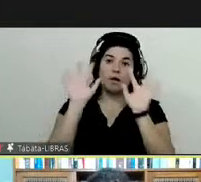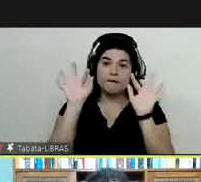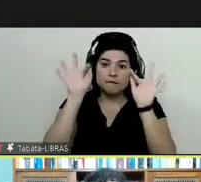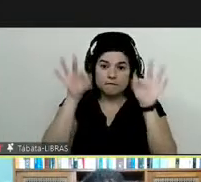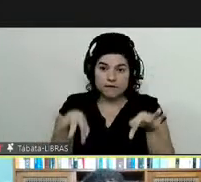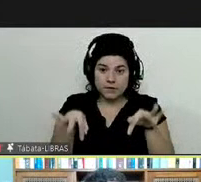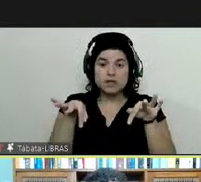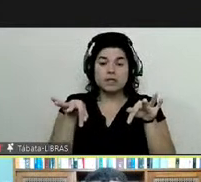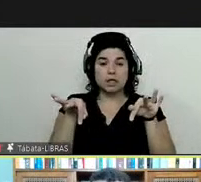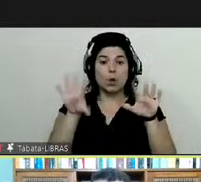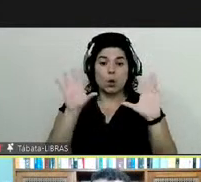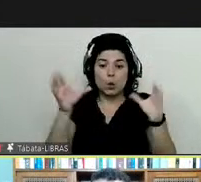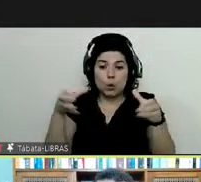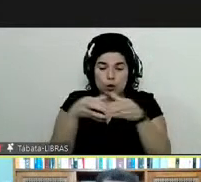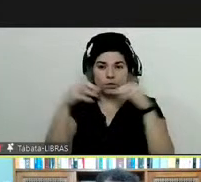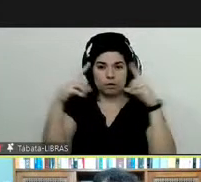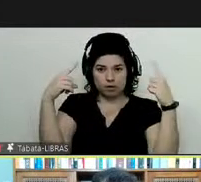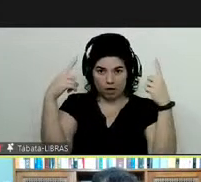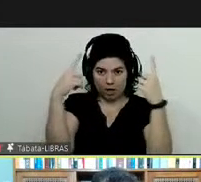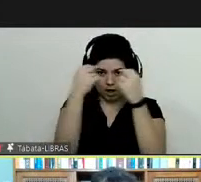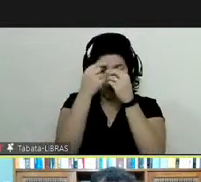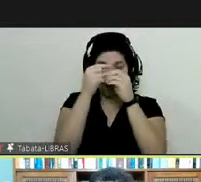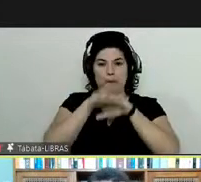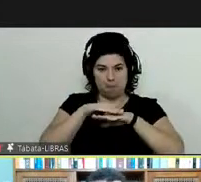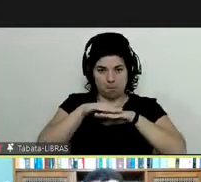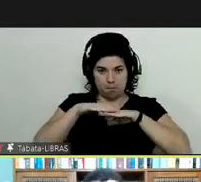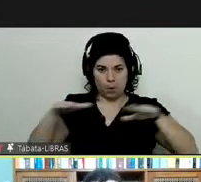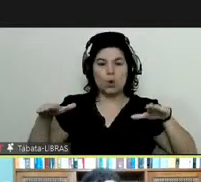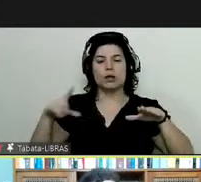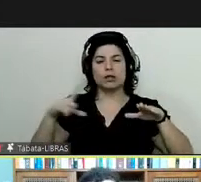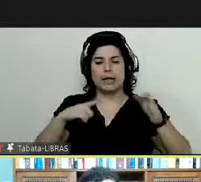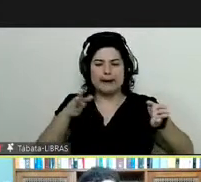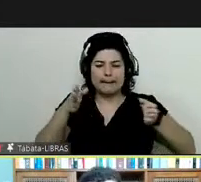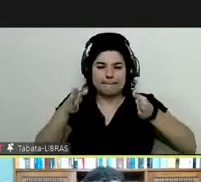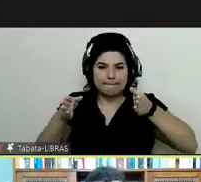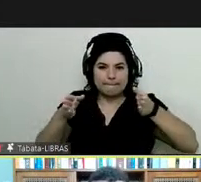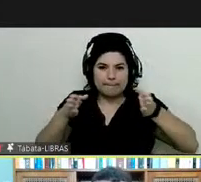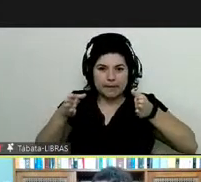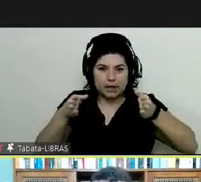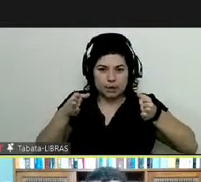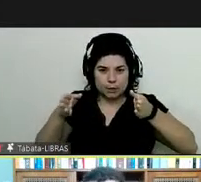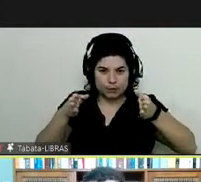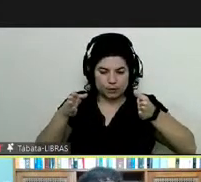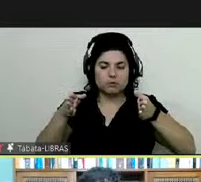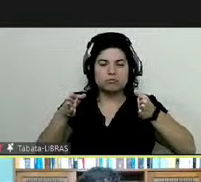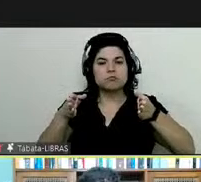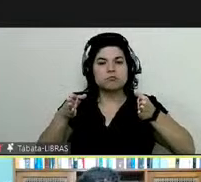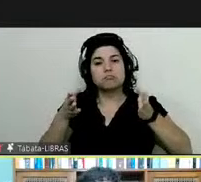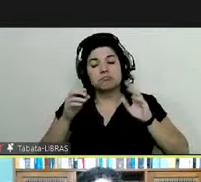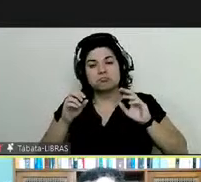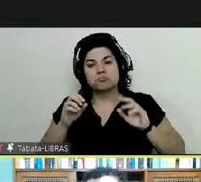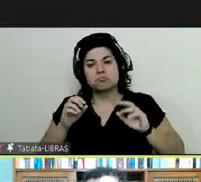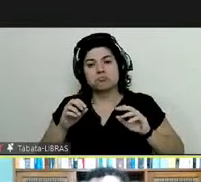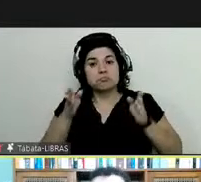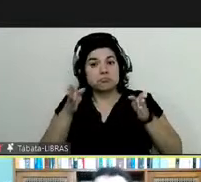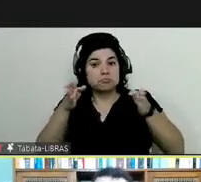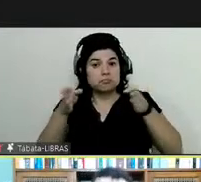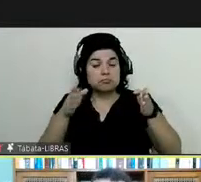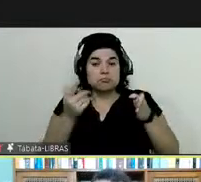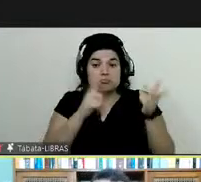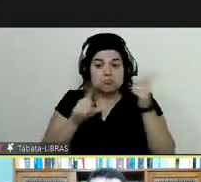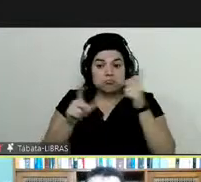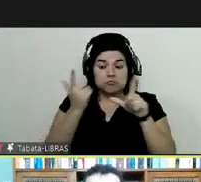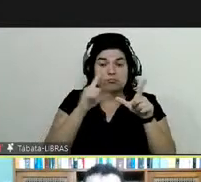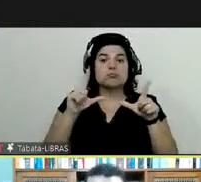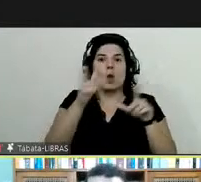né o apogeu daquela civilização grega principalmente né após aquele período é de vamos pôr assim que é preso de